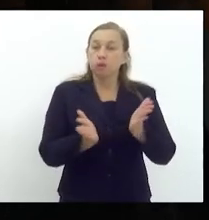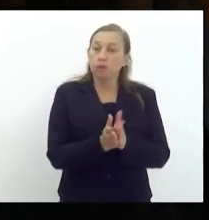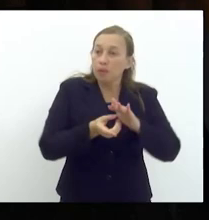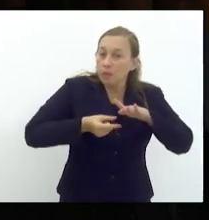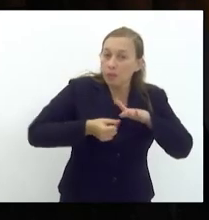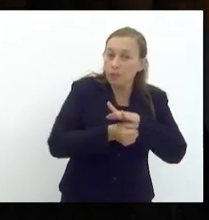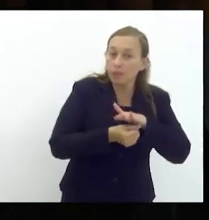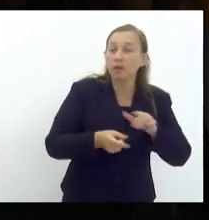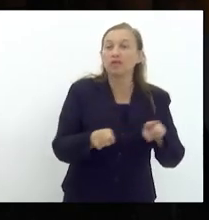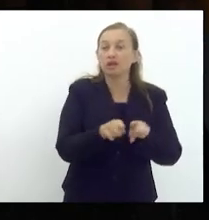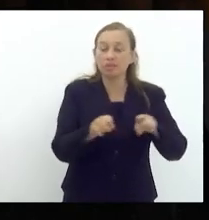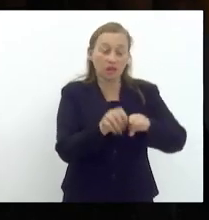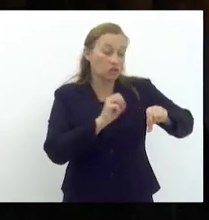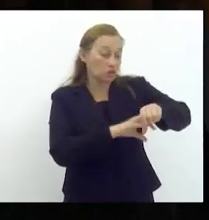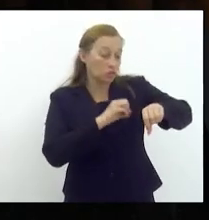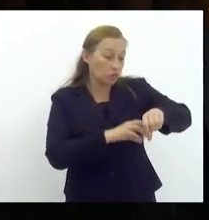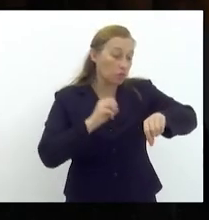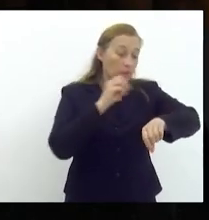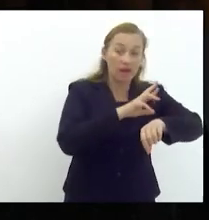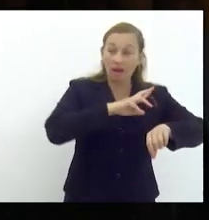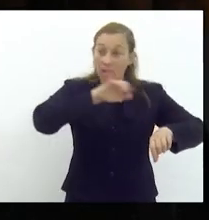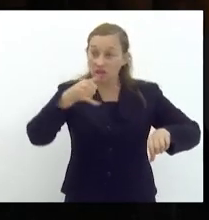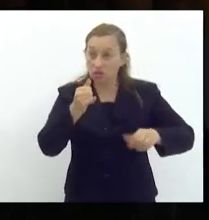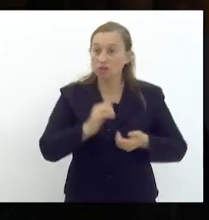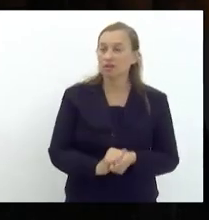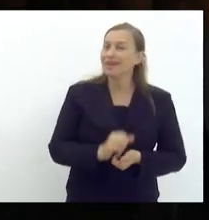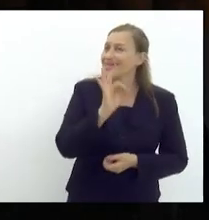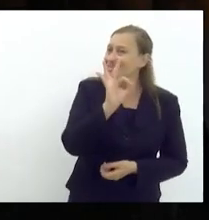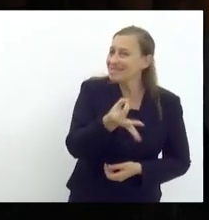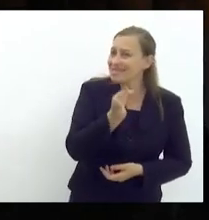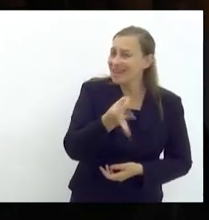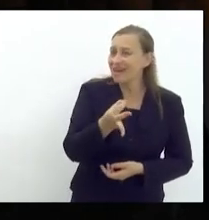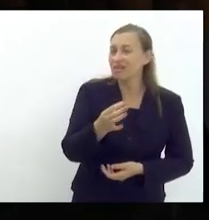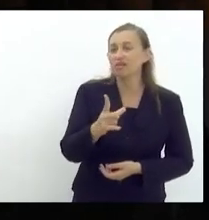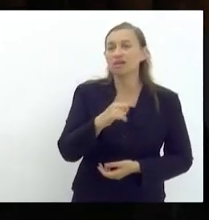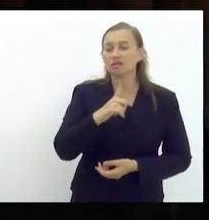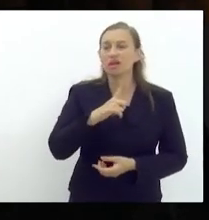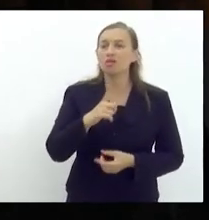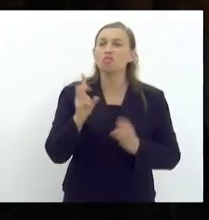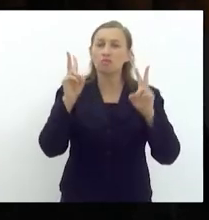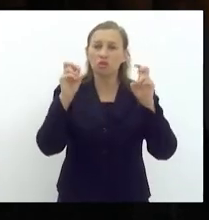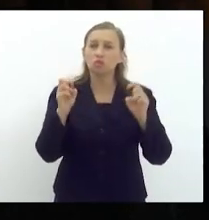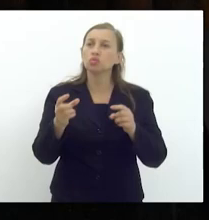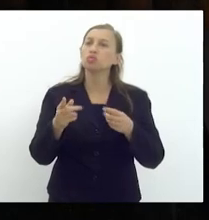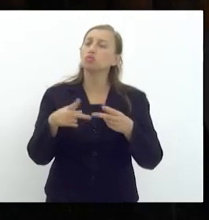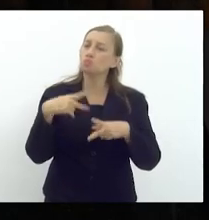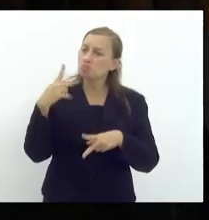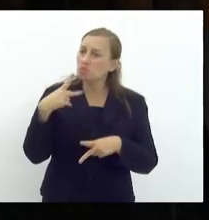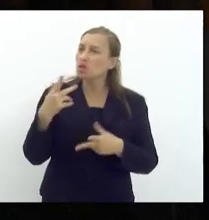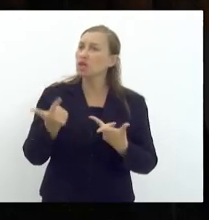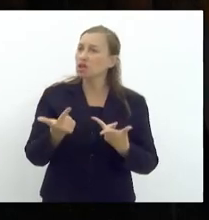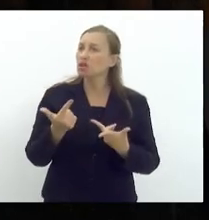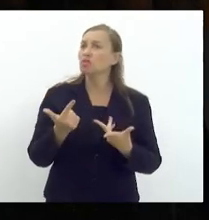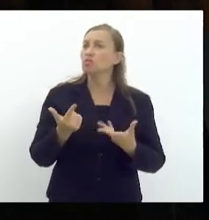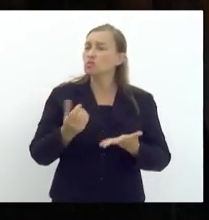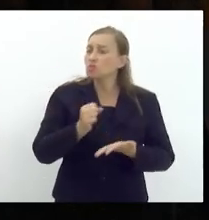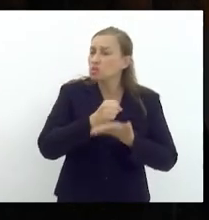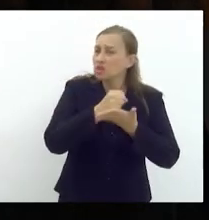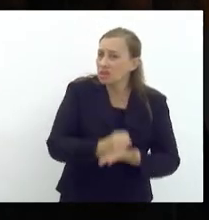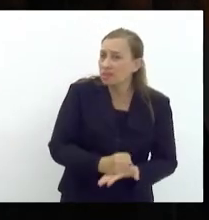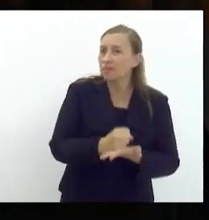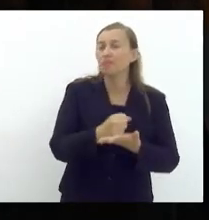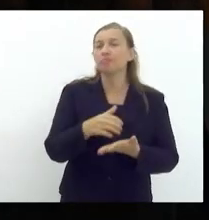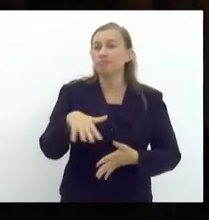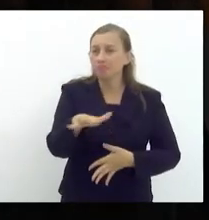mensagem do supera RJ óbvio que há um ingrediente político e o ingrediente político sustentado pela